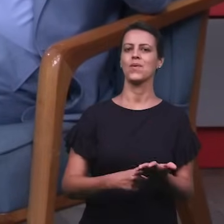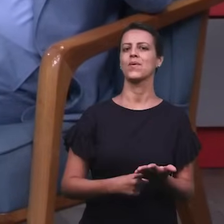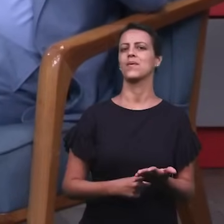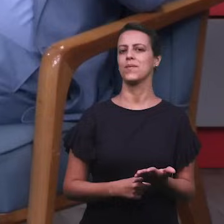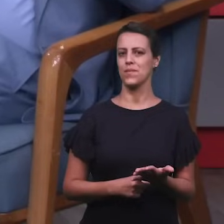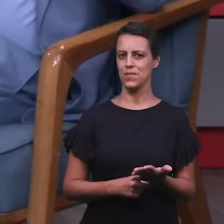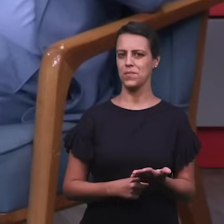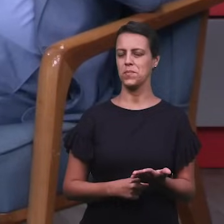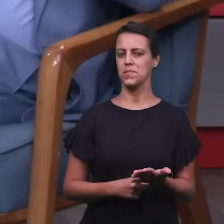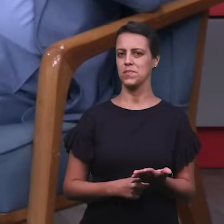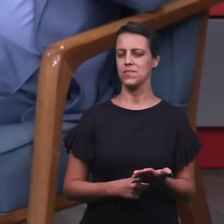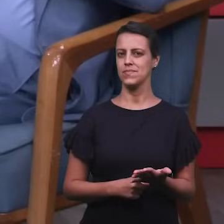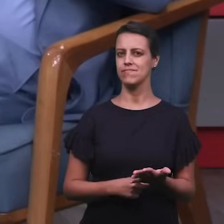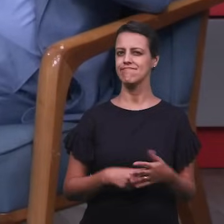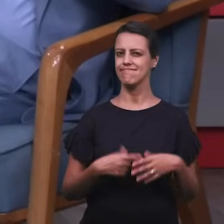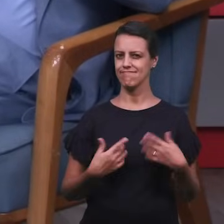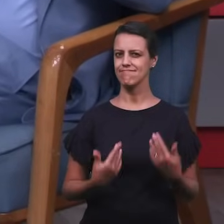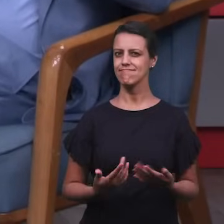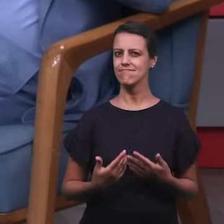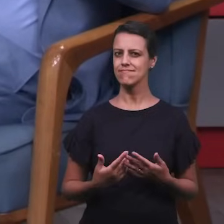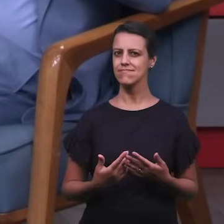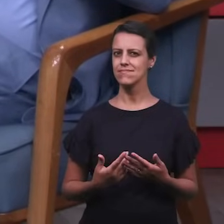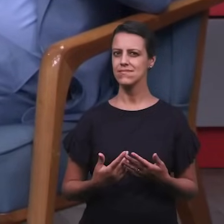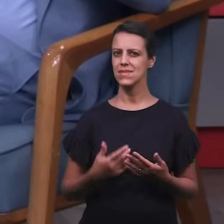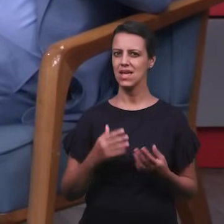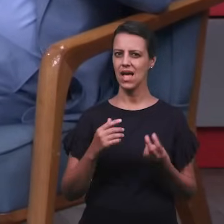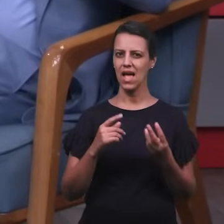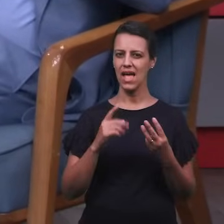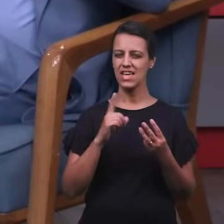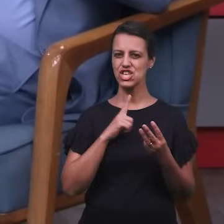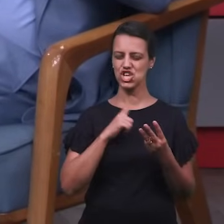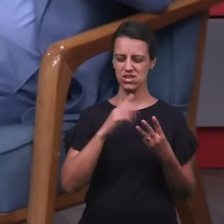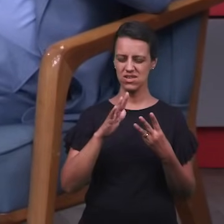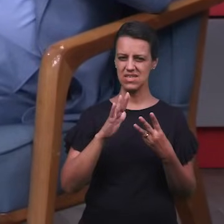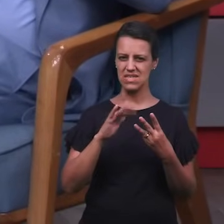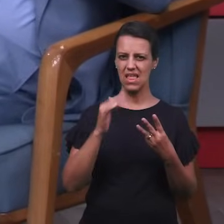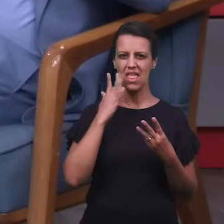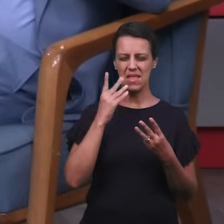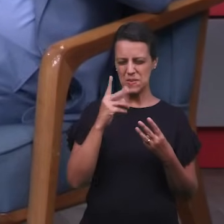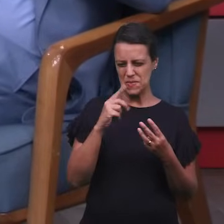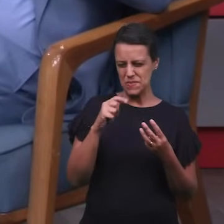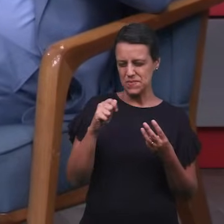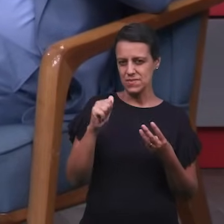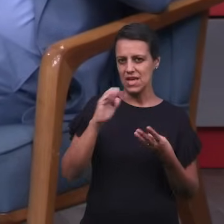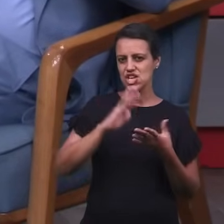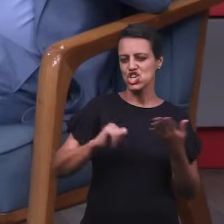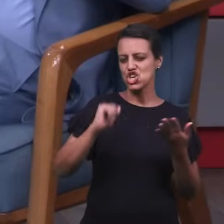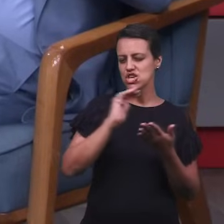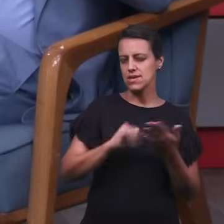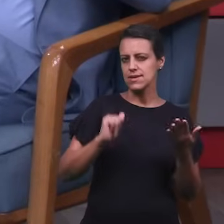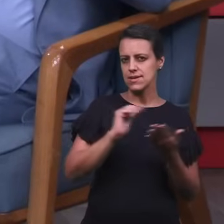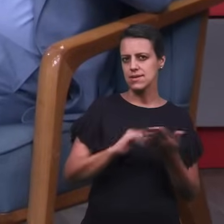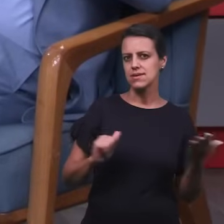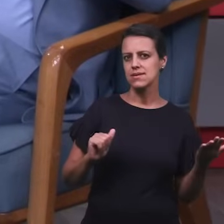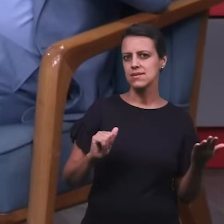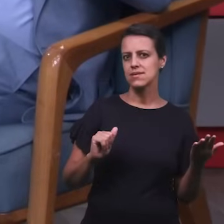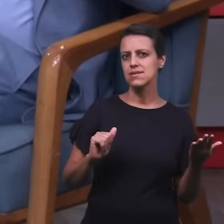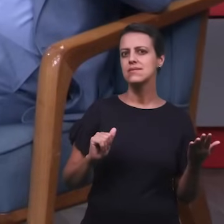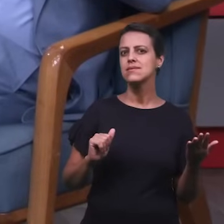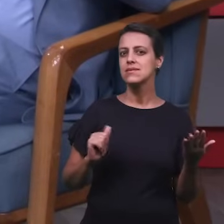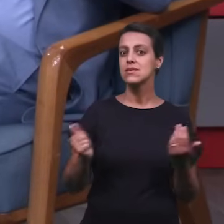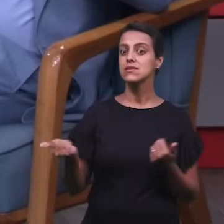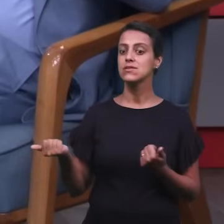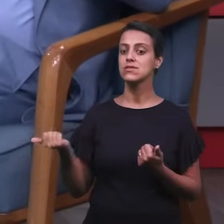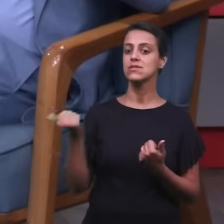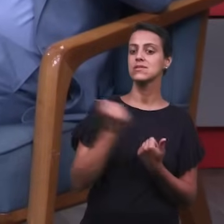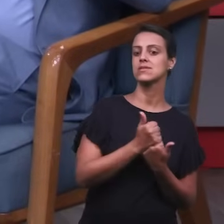aliança. Então o que acontece? Ele tira as ervas amargosas, que era o tempero, que era o sofrimento do